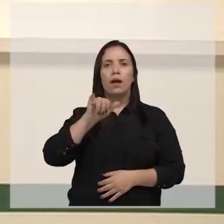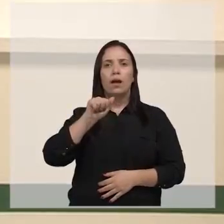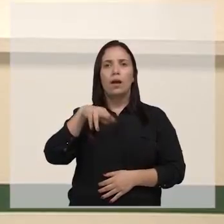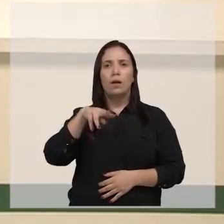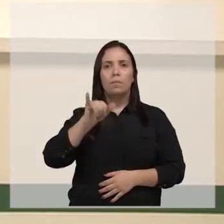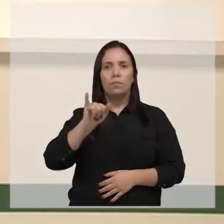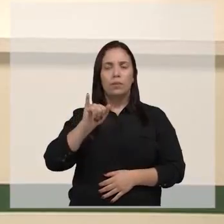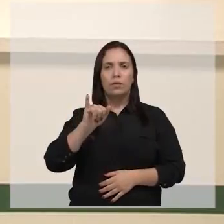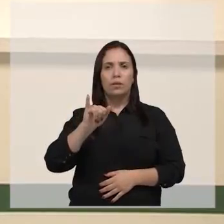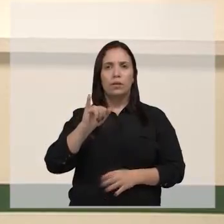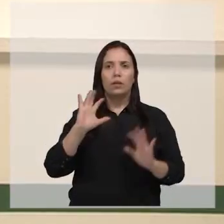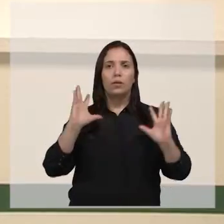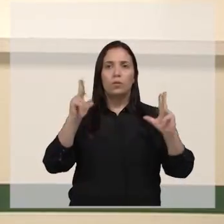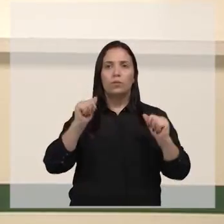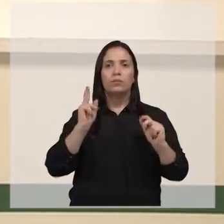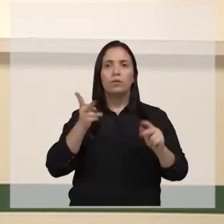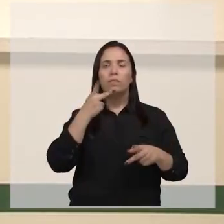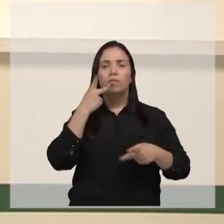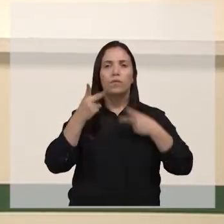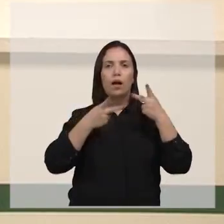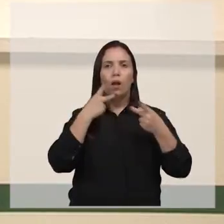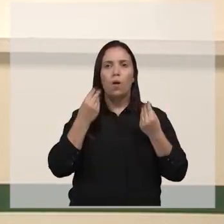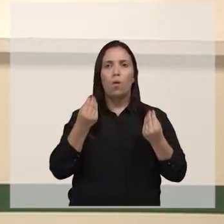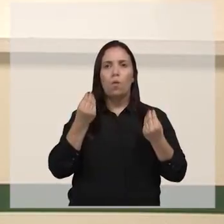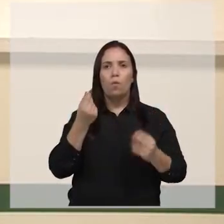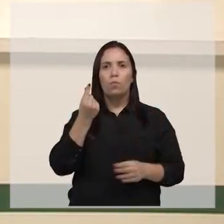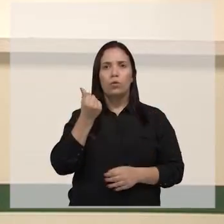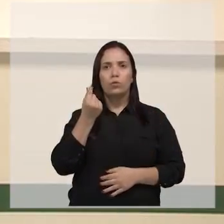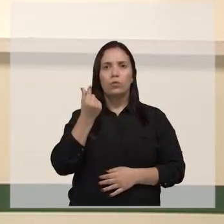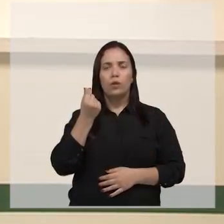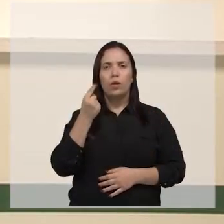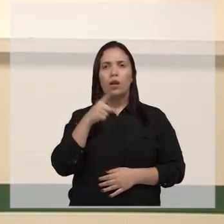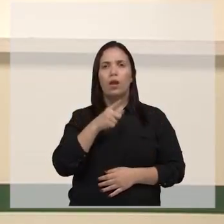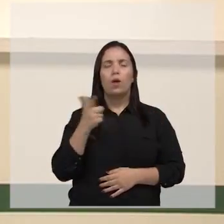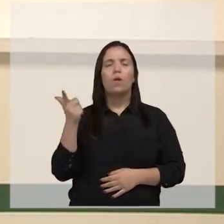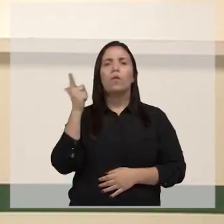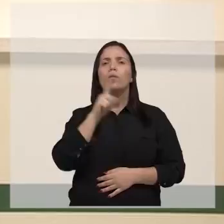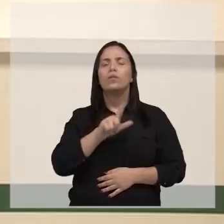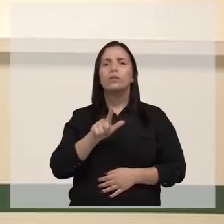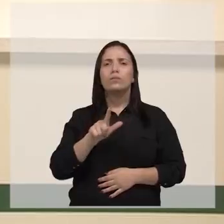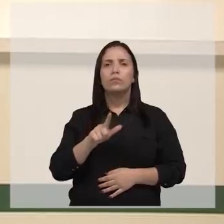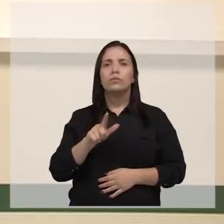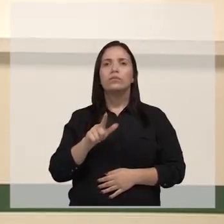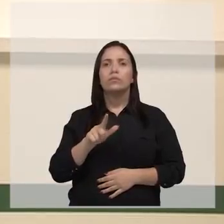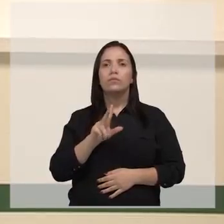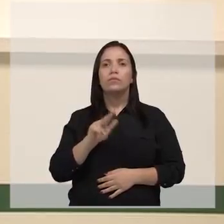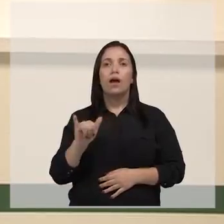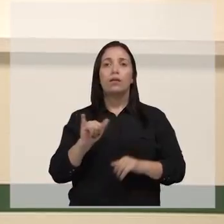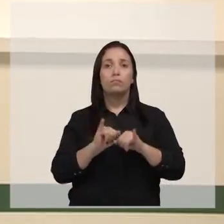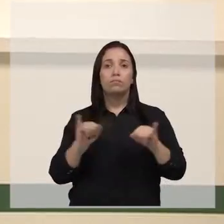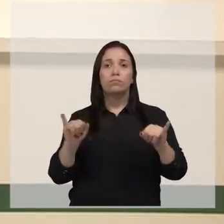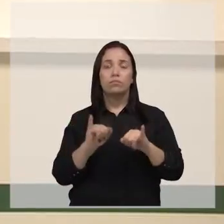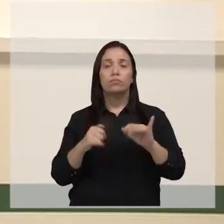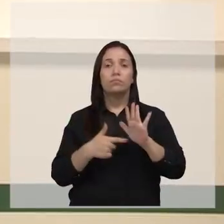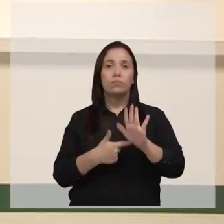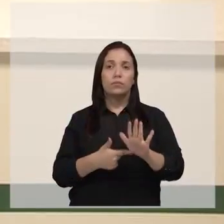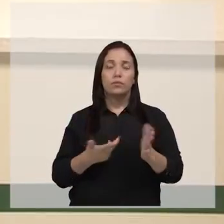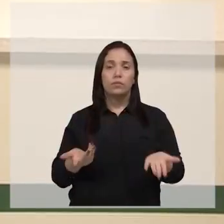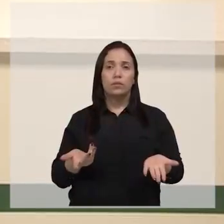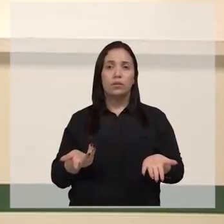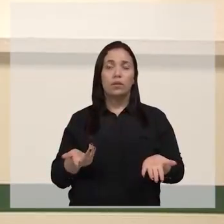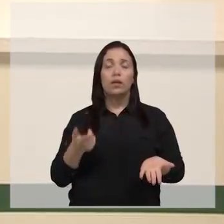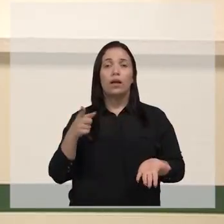muito esse apartamento dele, onde foi que ele arranjou o dinheiro, o negócio do offshore aí pelo meio, vai aparecer durante a campanha. Eu sei que o cara